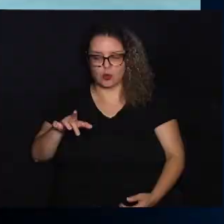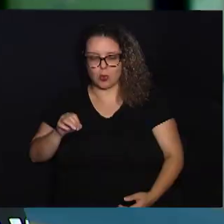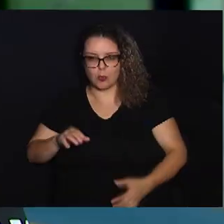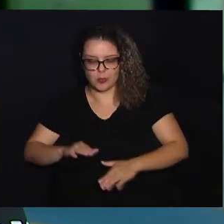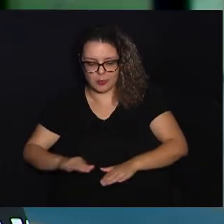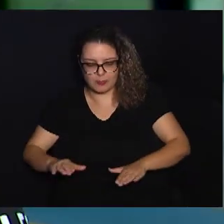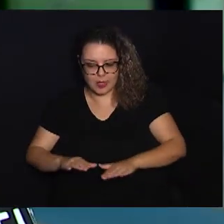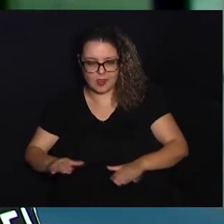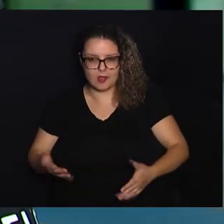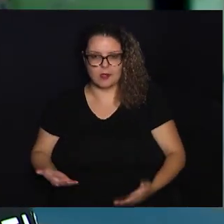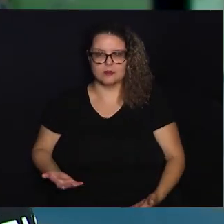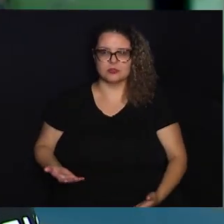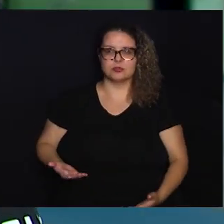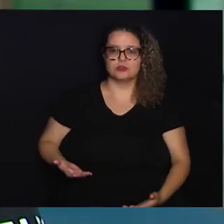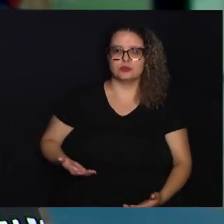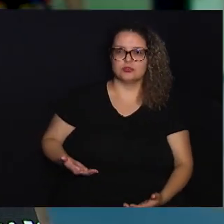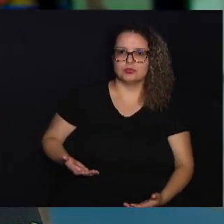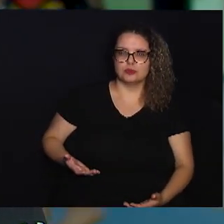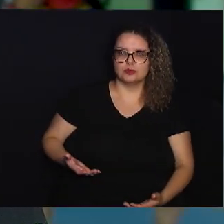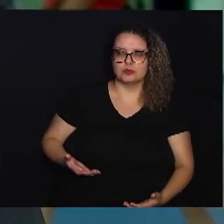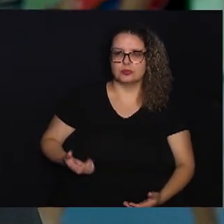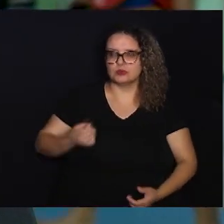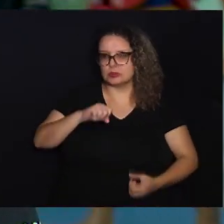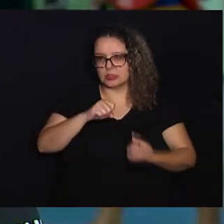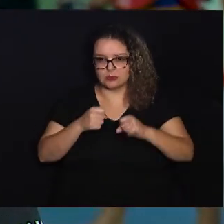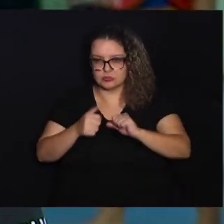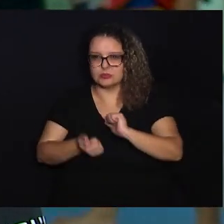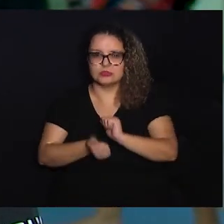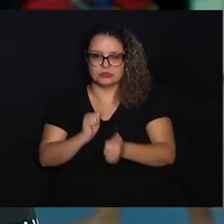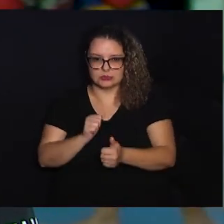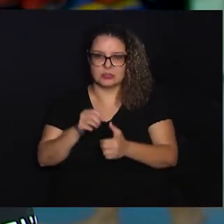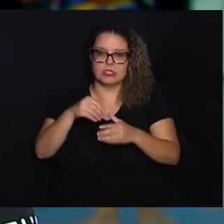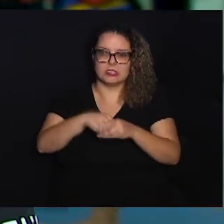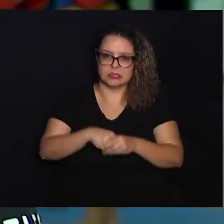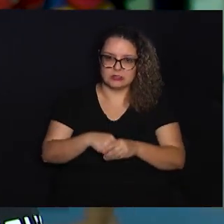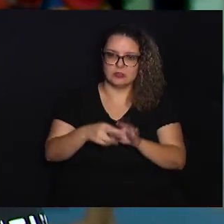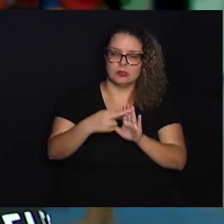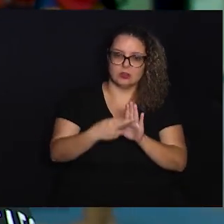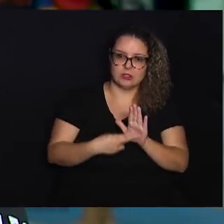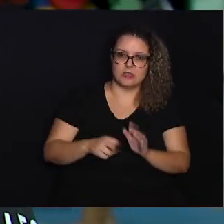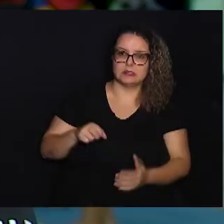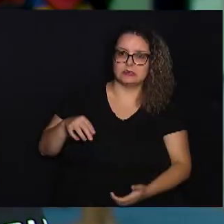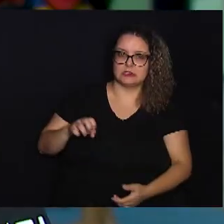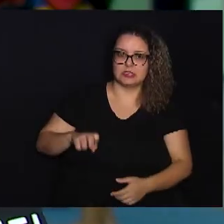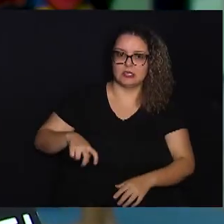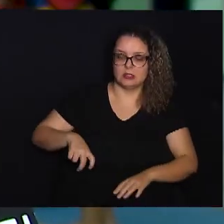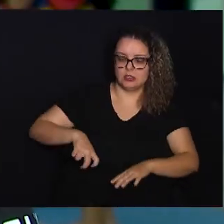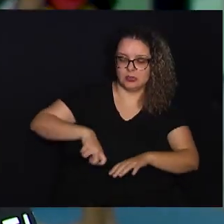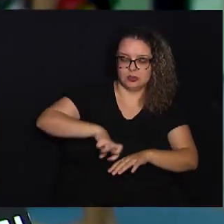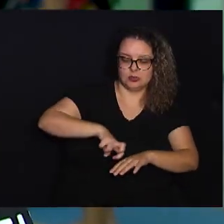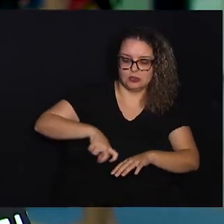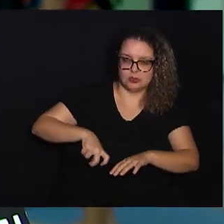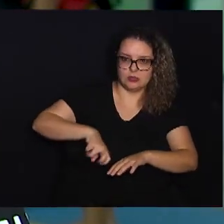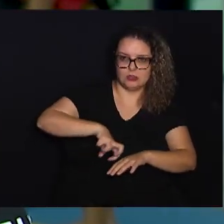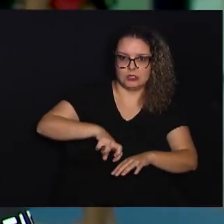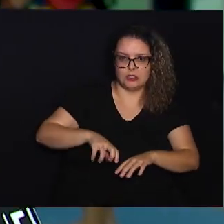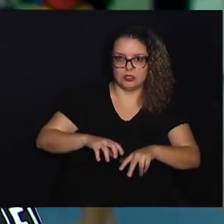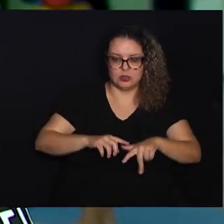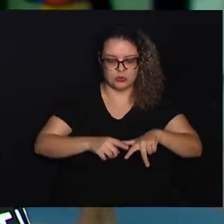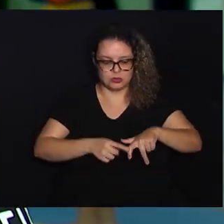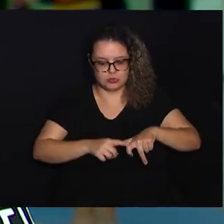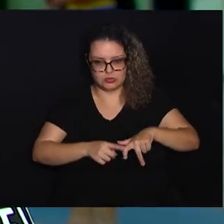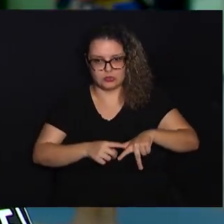golpe baixo, você não pode, né, no caso da luta esportiva, né, dentro desse regulamento sandá da joelhada.